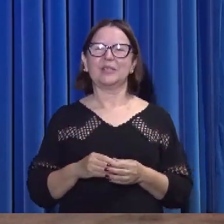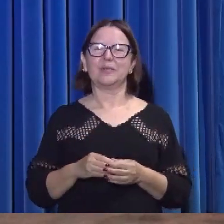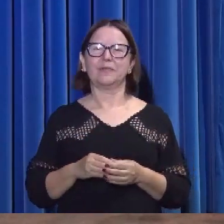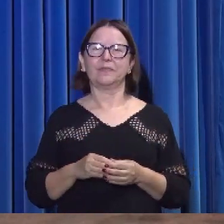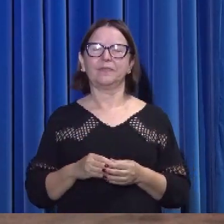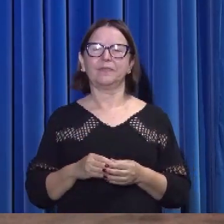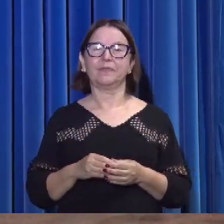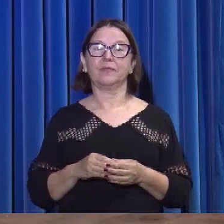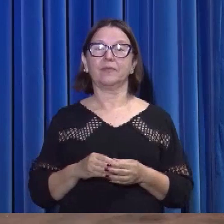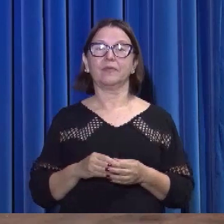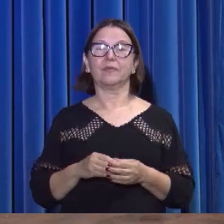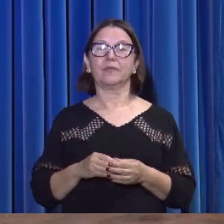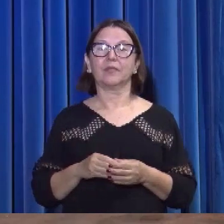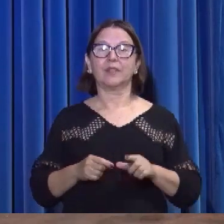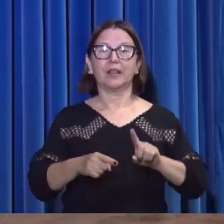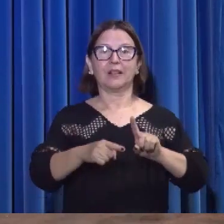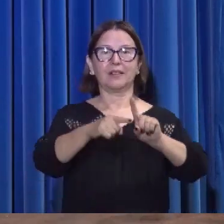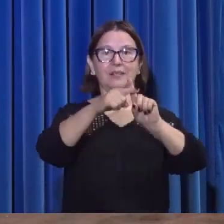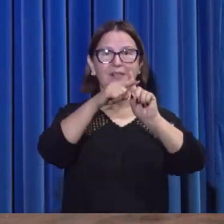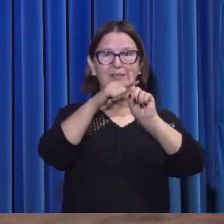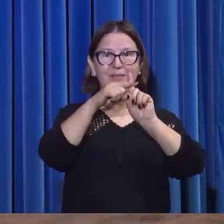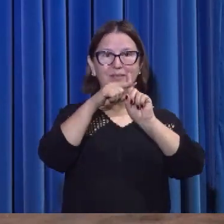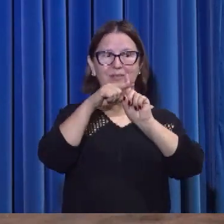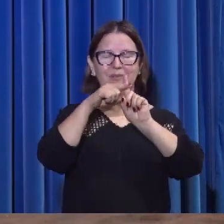quando ele foi levantado daquela cruz.